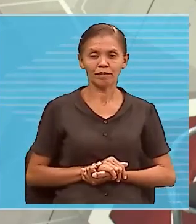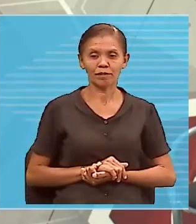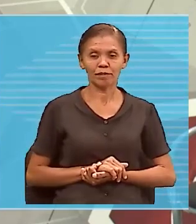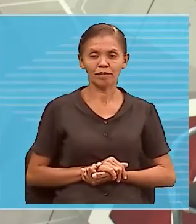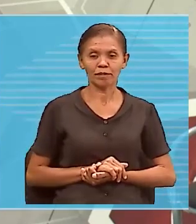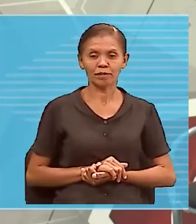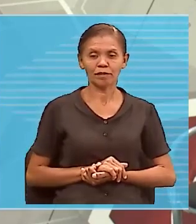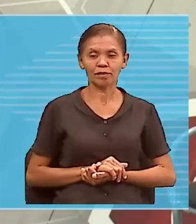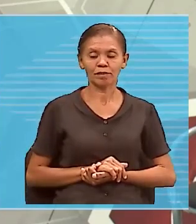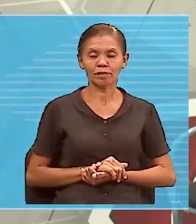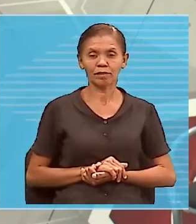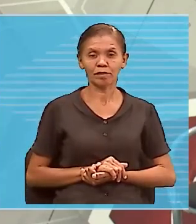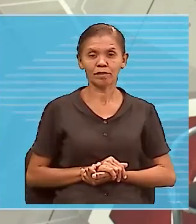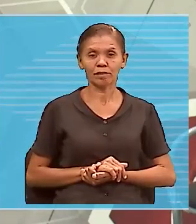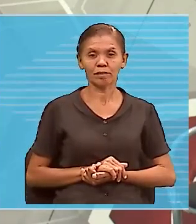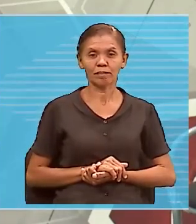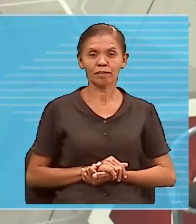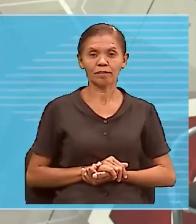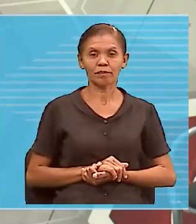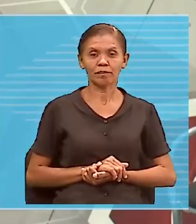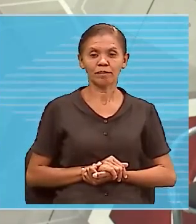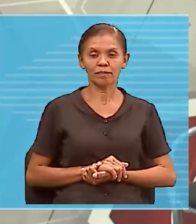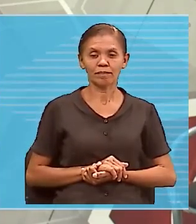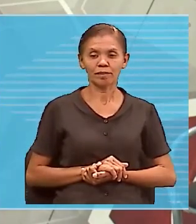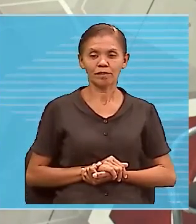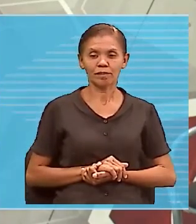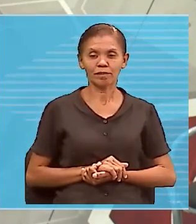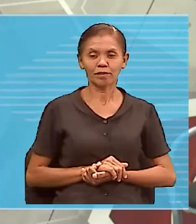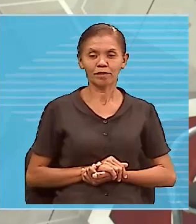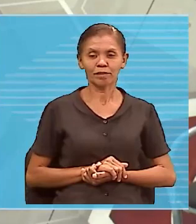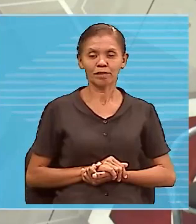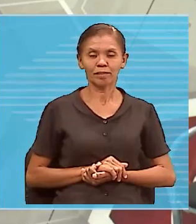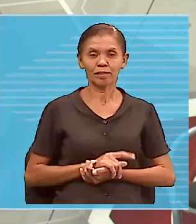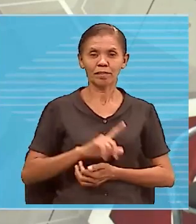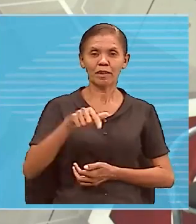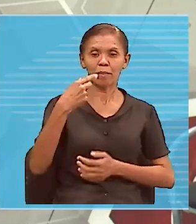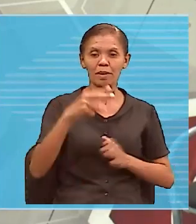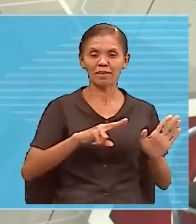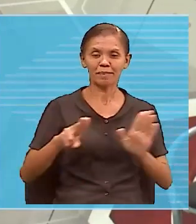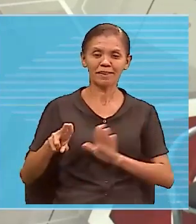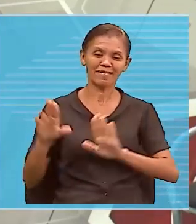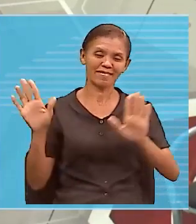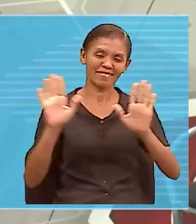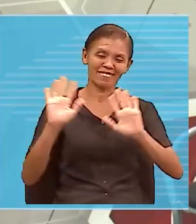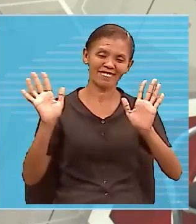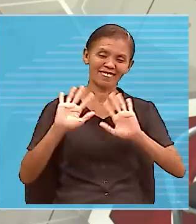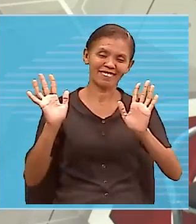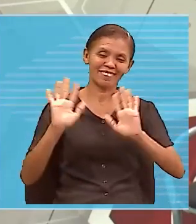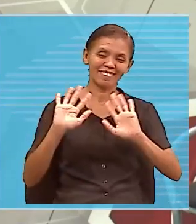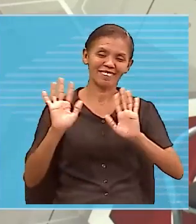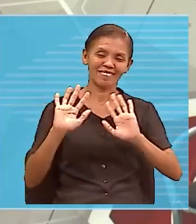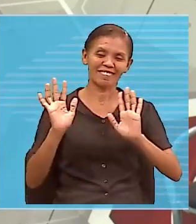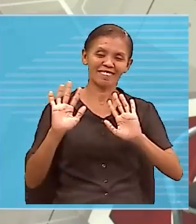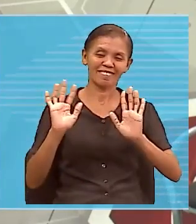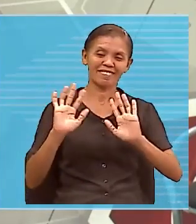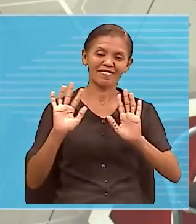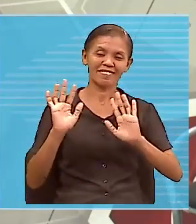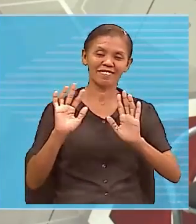então vocês Bom proveito a todos as tá na próxima semana novo bem moço